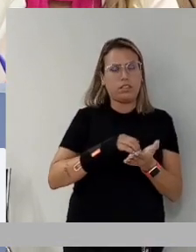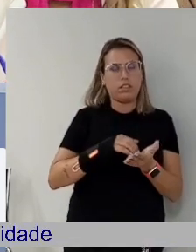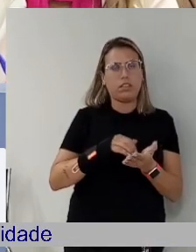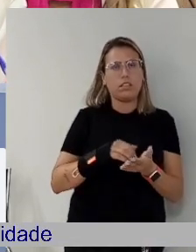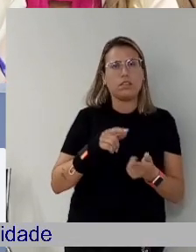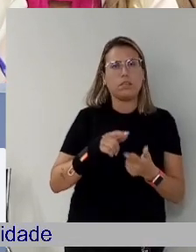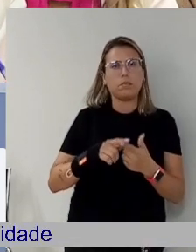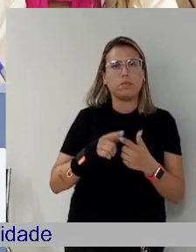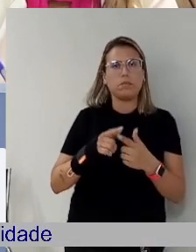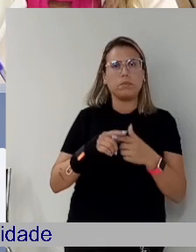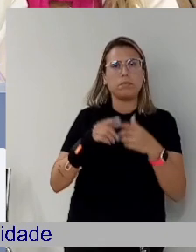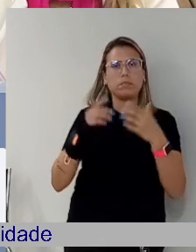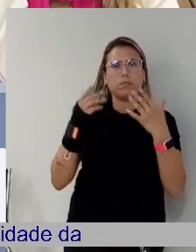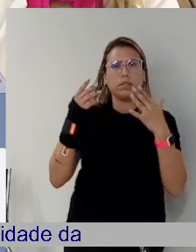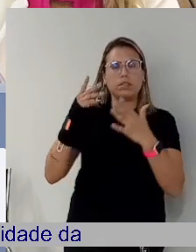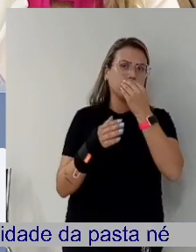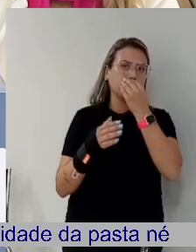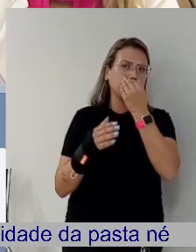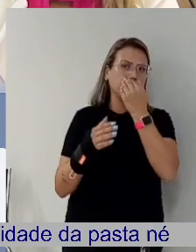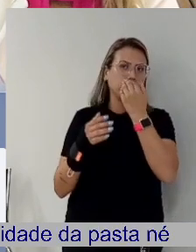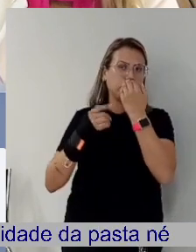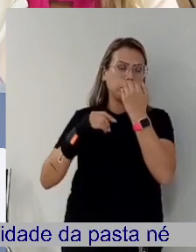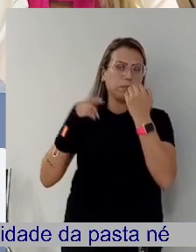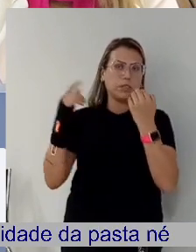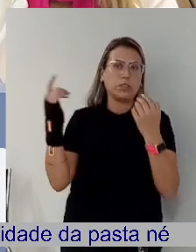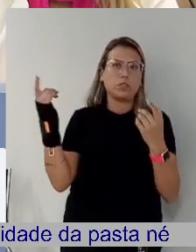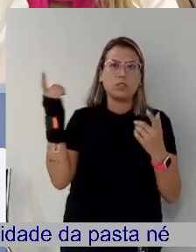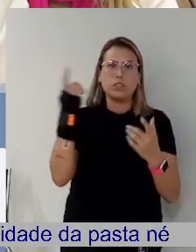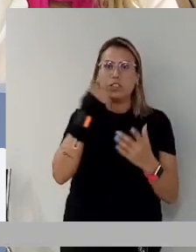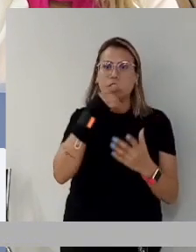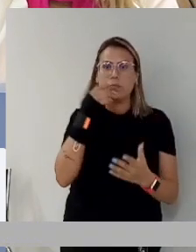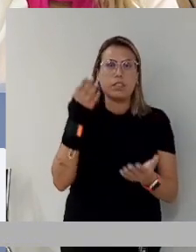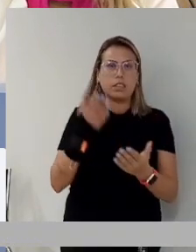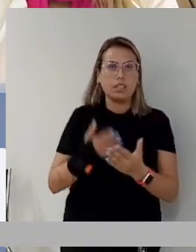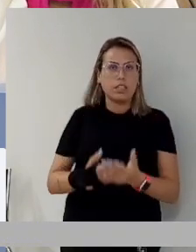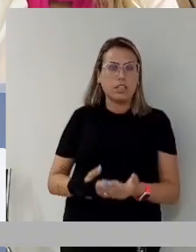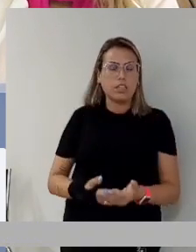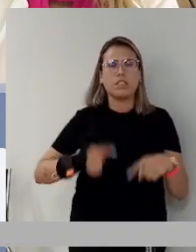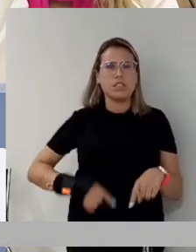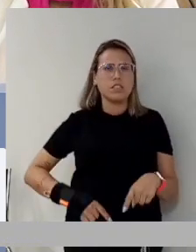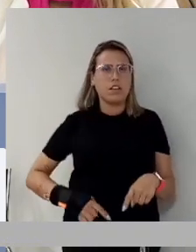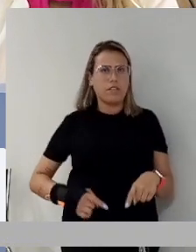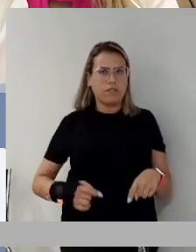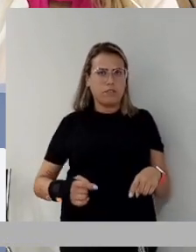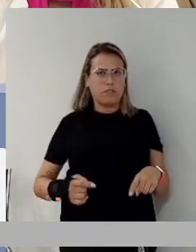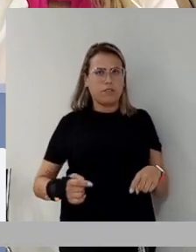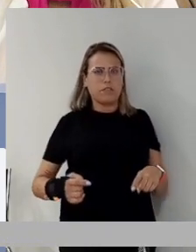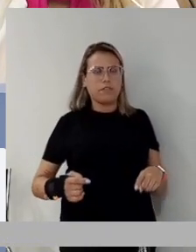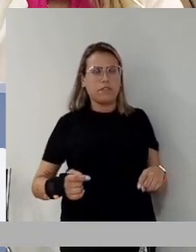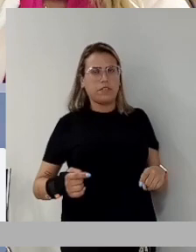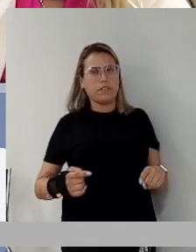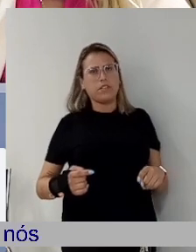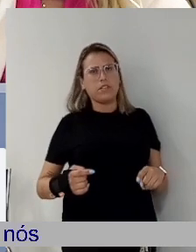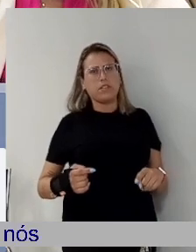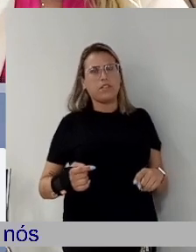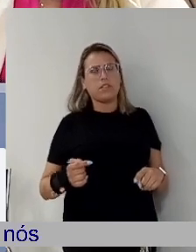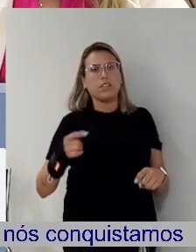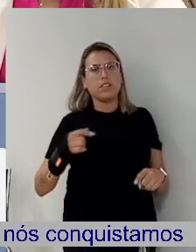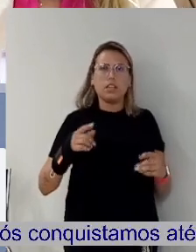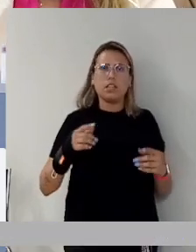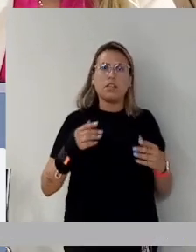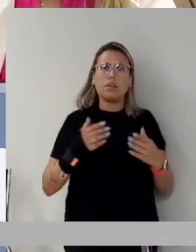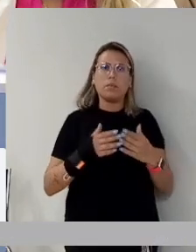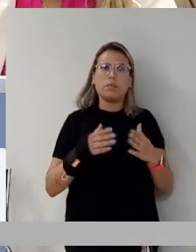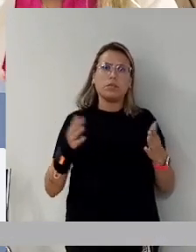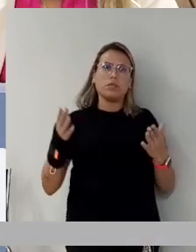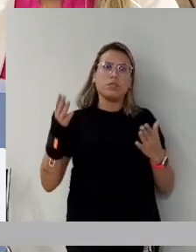pela condução do que já nós conquistamos até aqui Existe muitos desafios Graças a Deus eu tenho assim uma abertura muito boa com